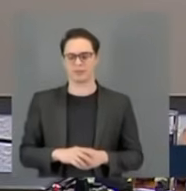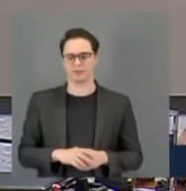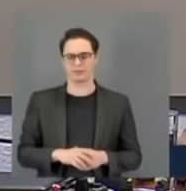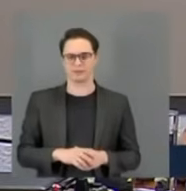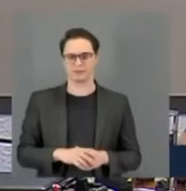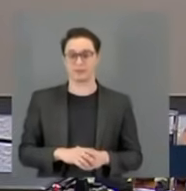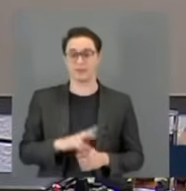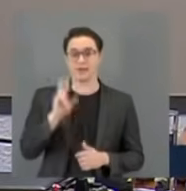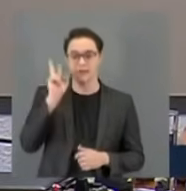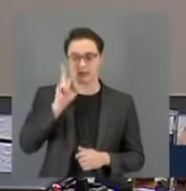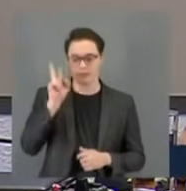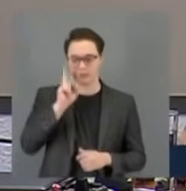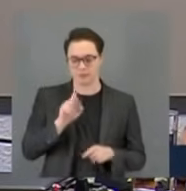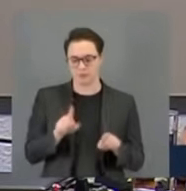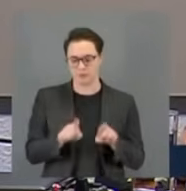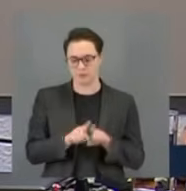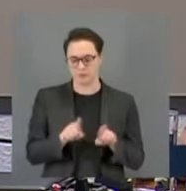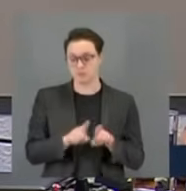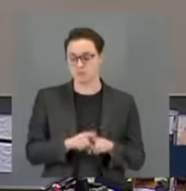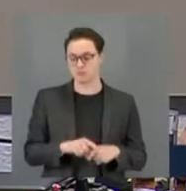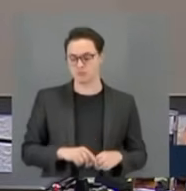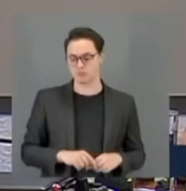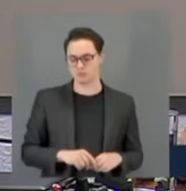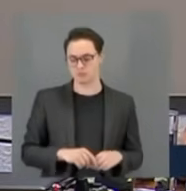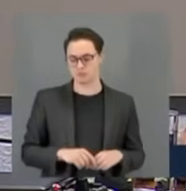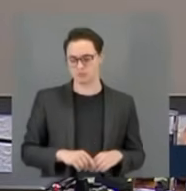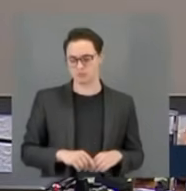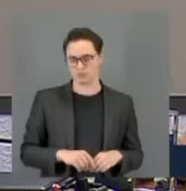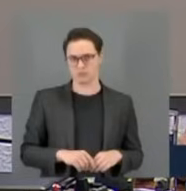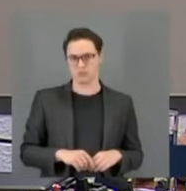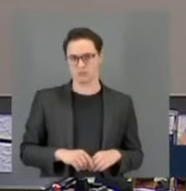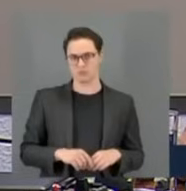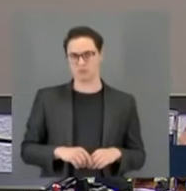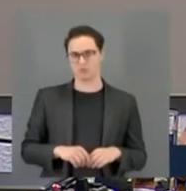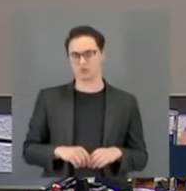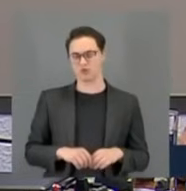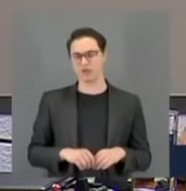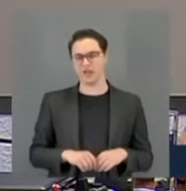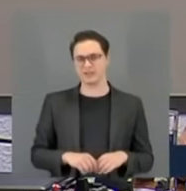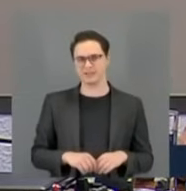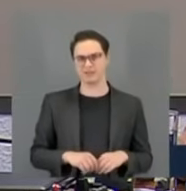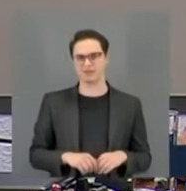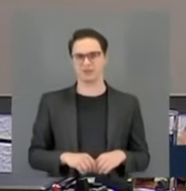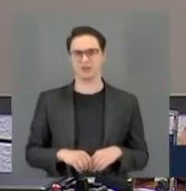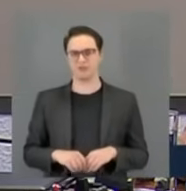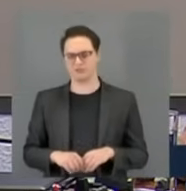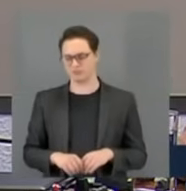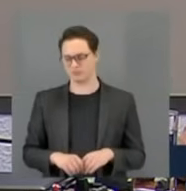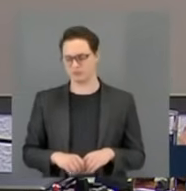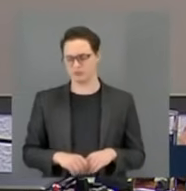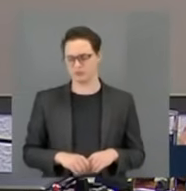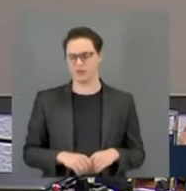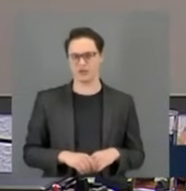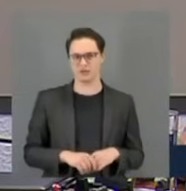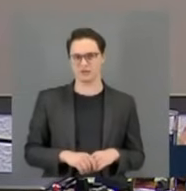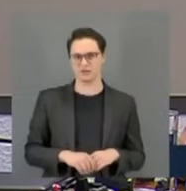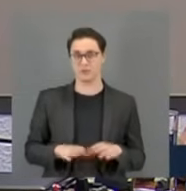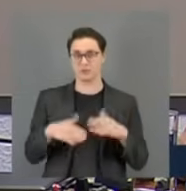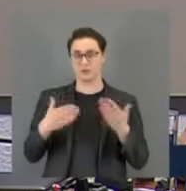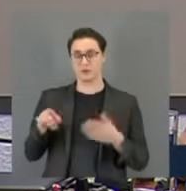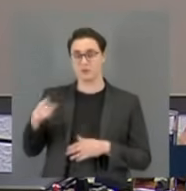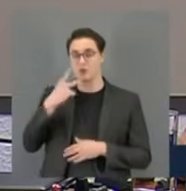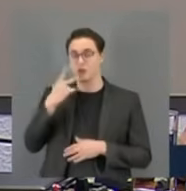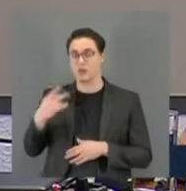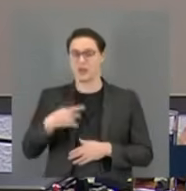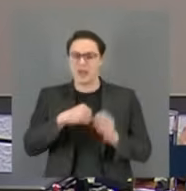Só lembrando que a CPI da Covid-19 vazava informações que eles tinham obtido a partir de quebra de